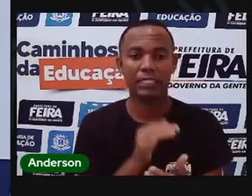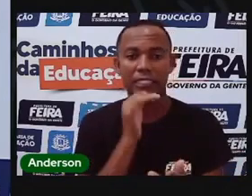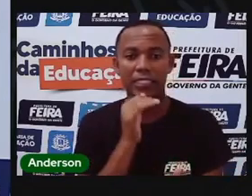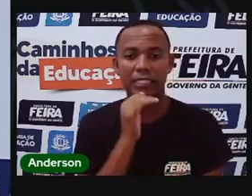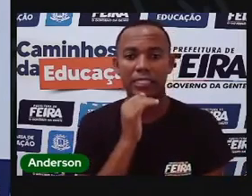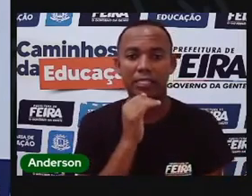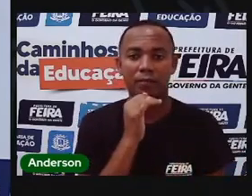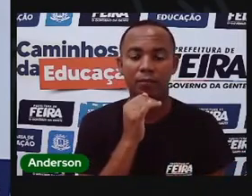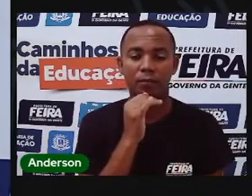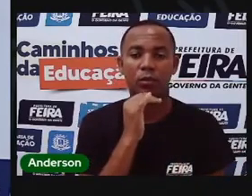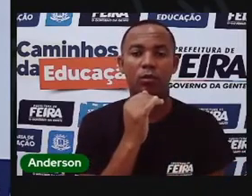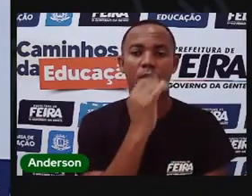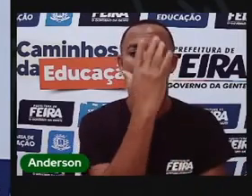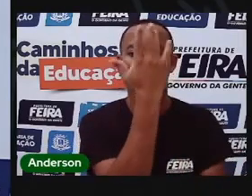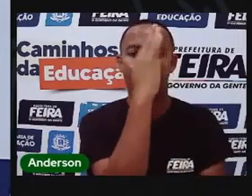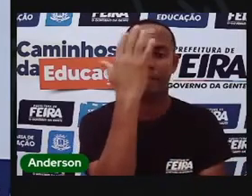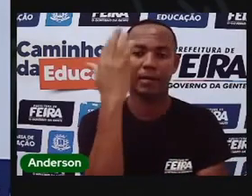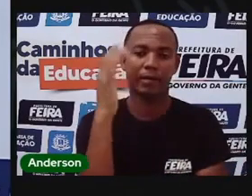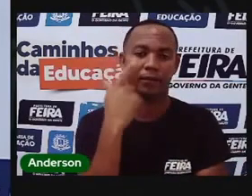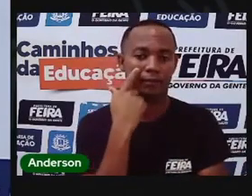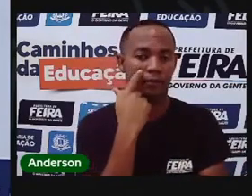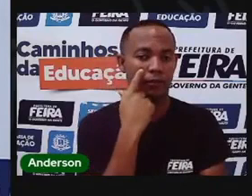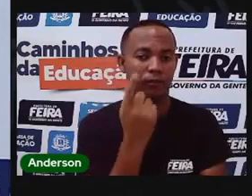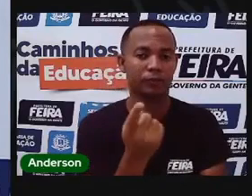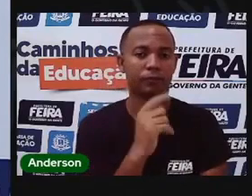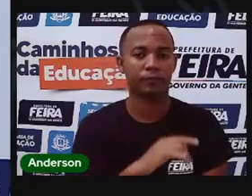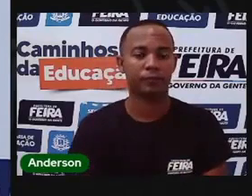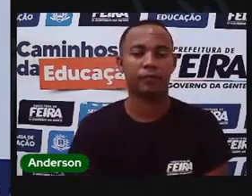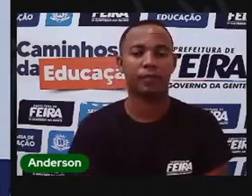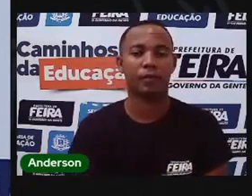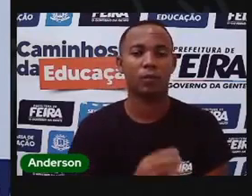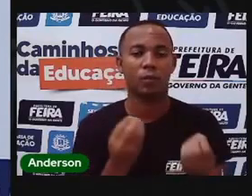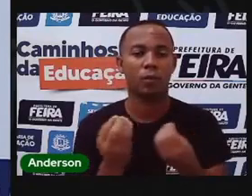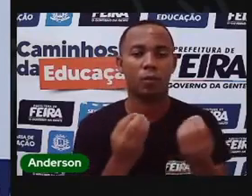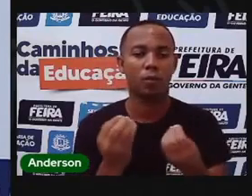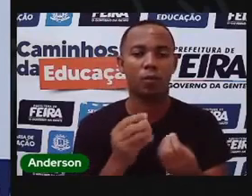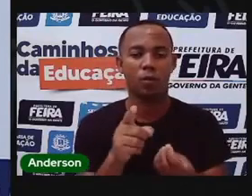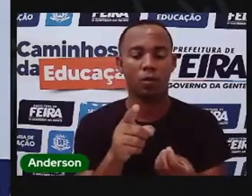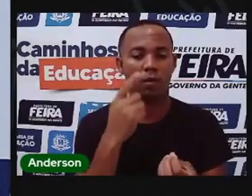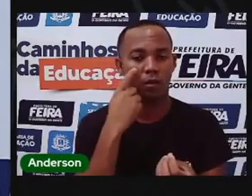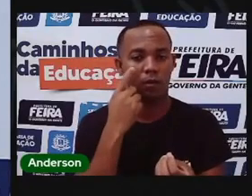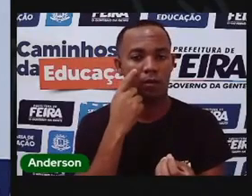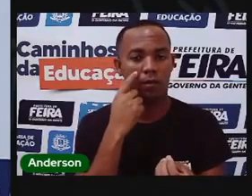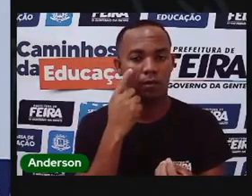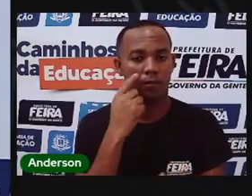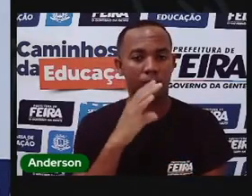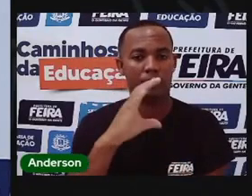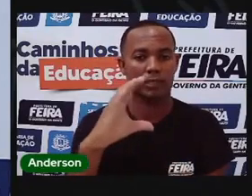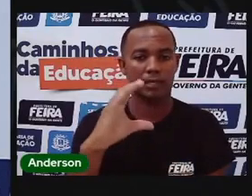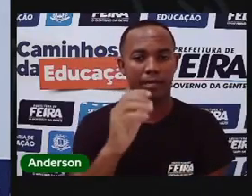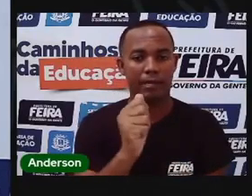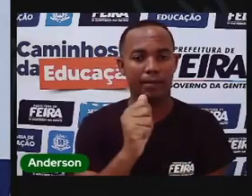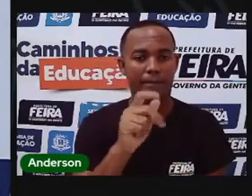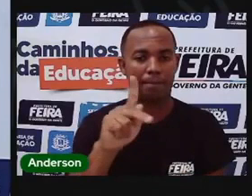olha só, de plantas. Aqui a gente vai ter, olha só, o capim-limão, também conhecido como